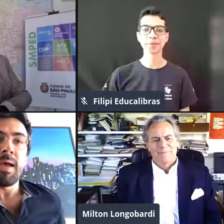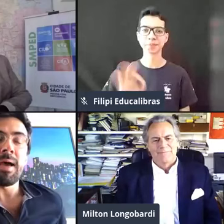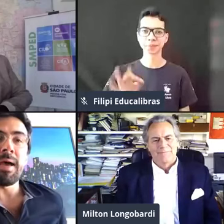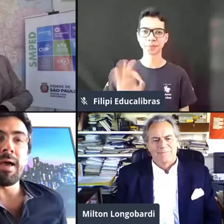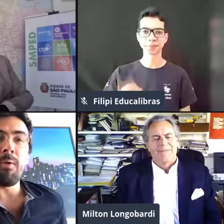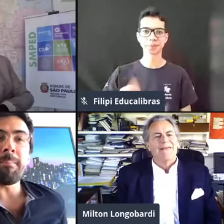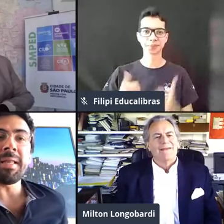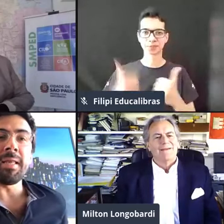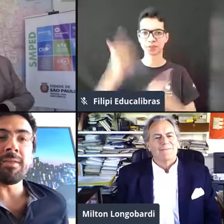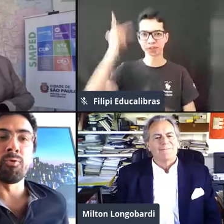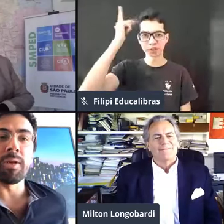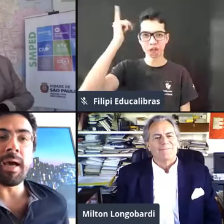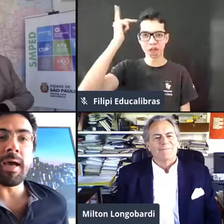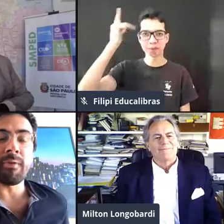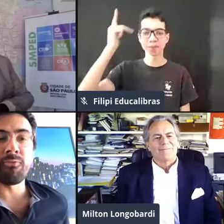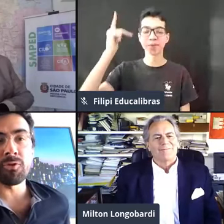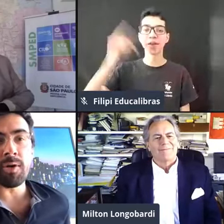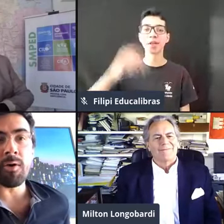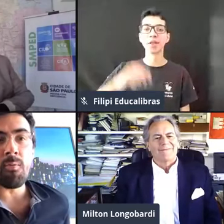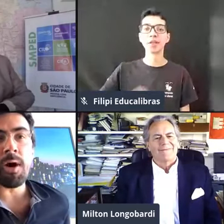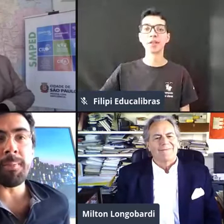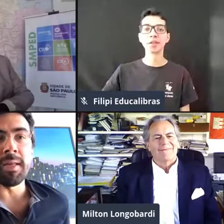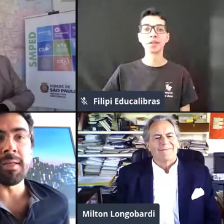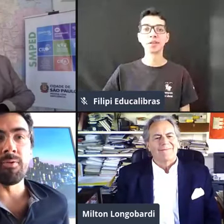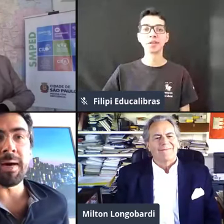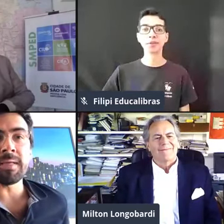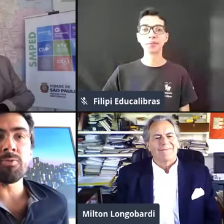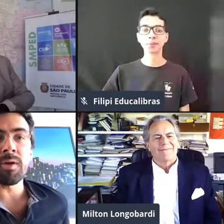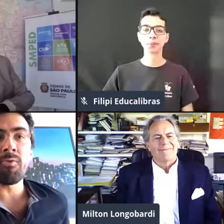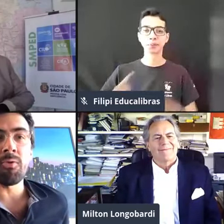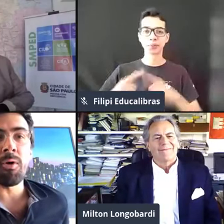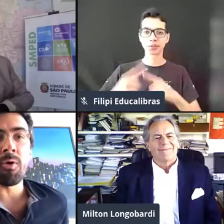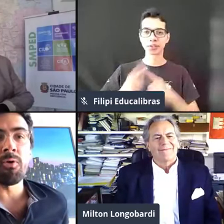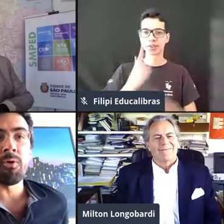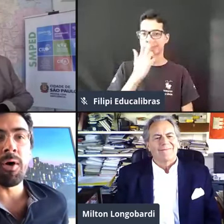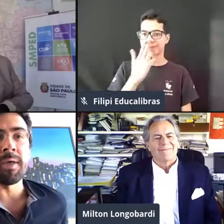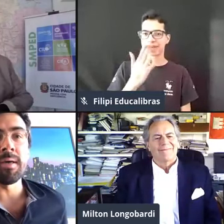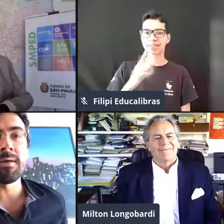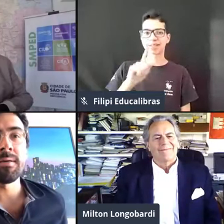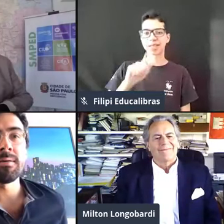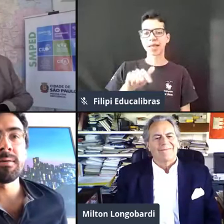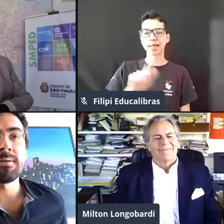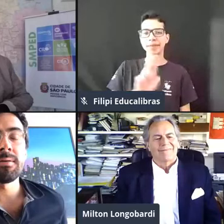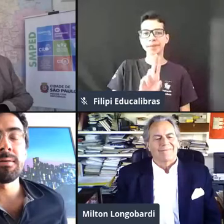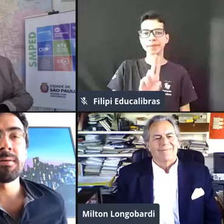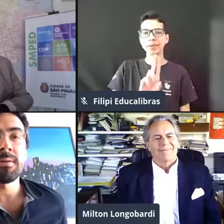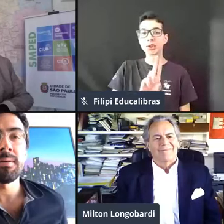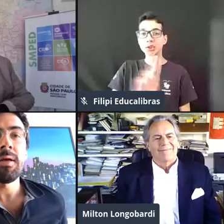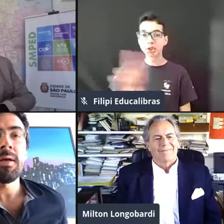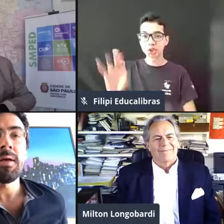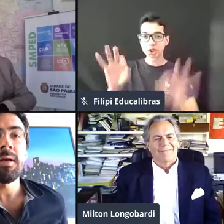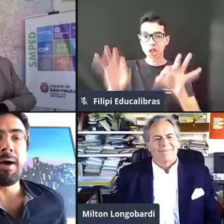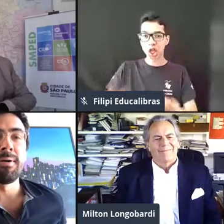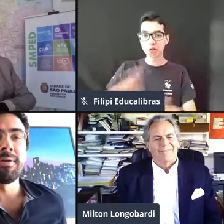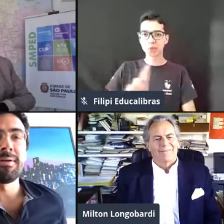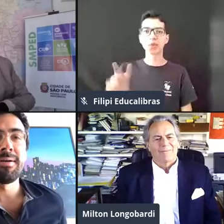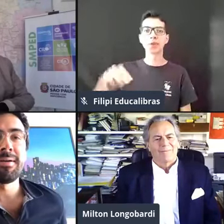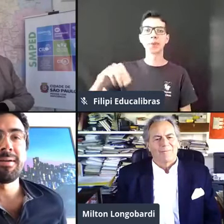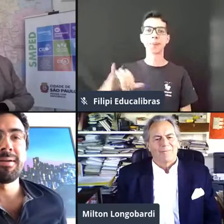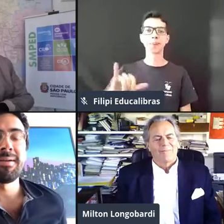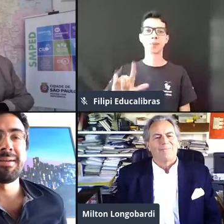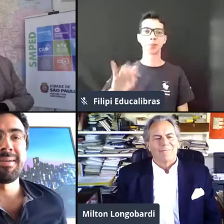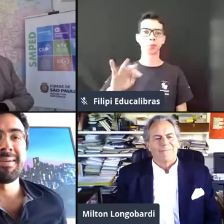viu, Milton? É um apelido, né? Funciona como um apelido, mais como um nome. O Milton não sabe. Legal.